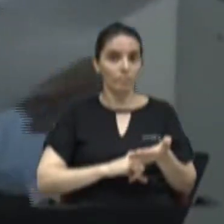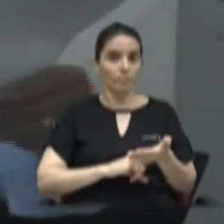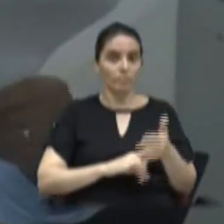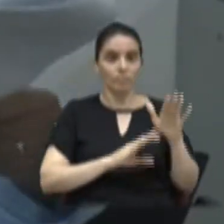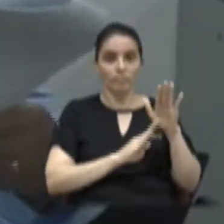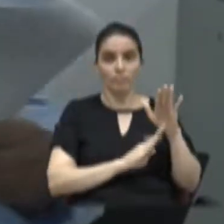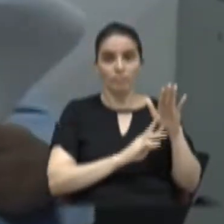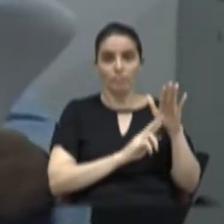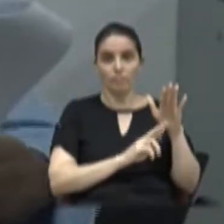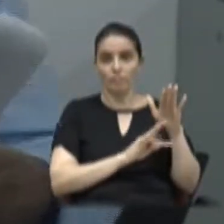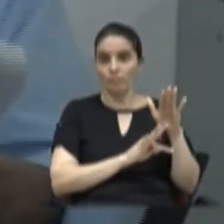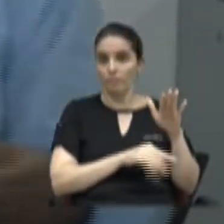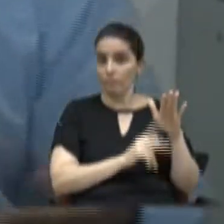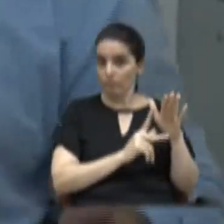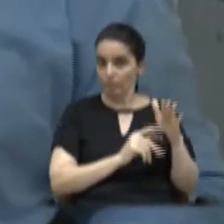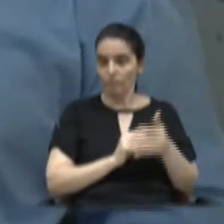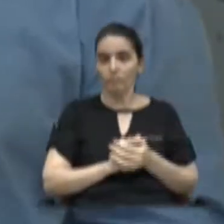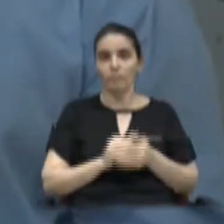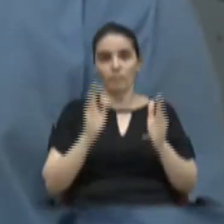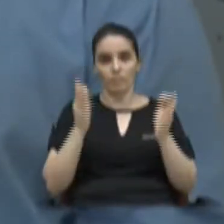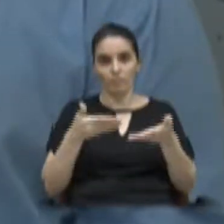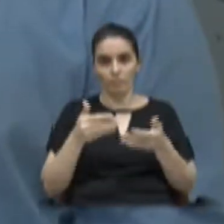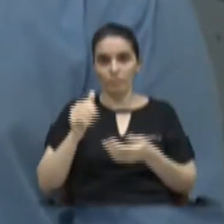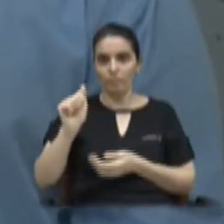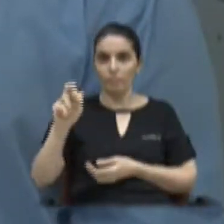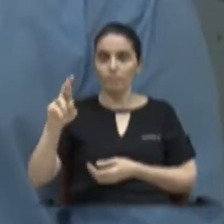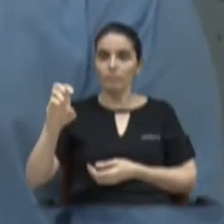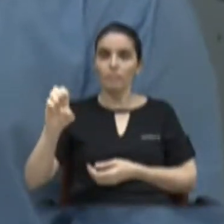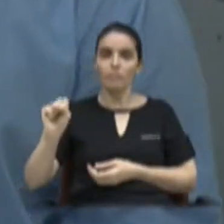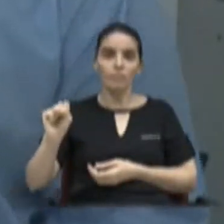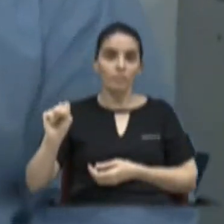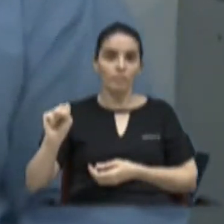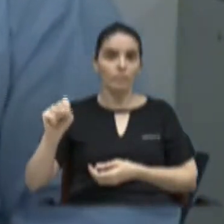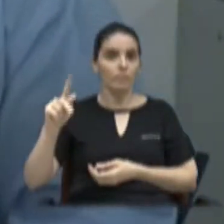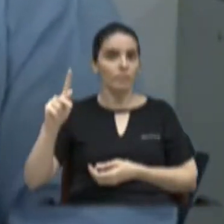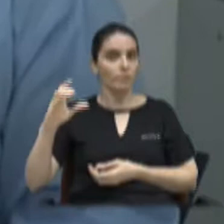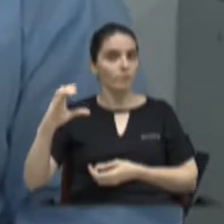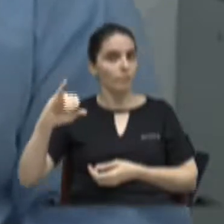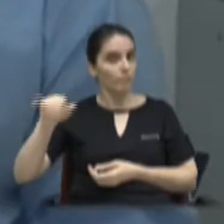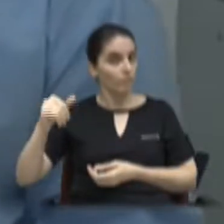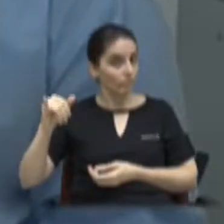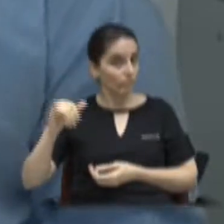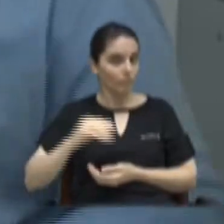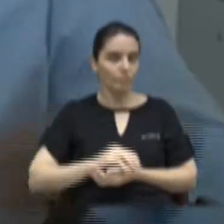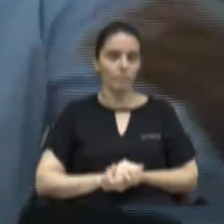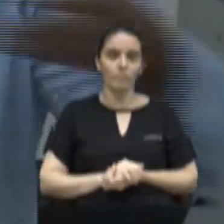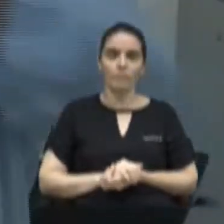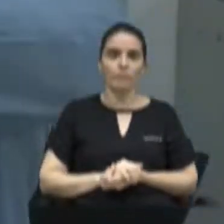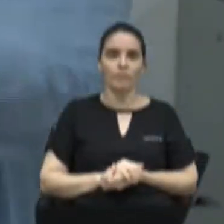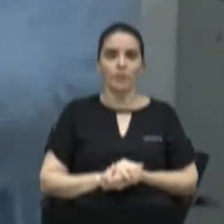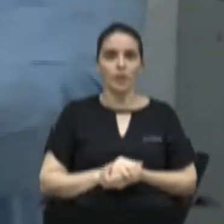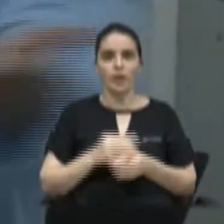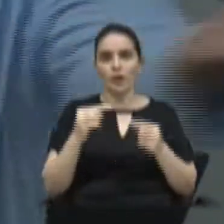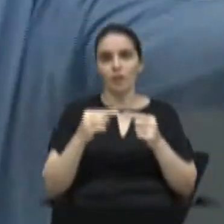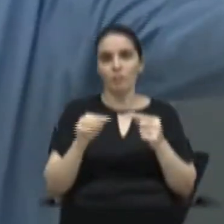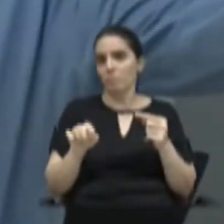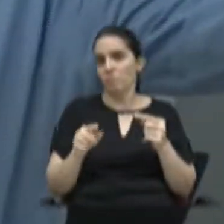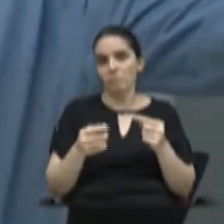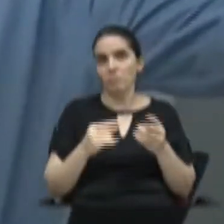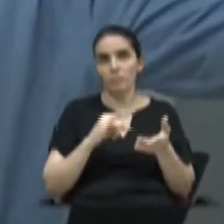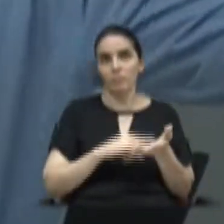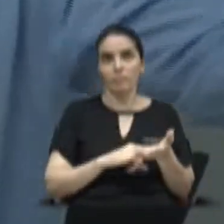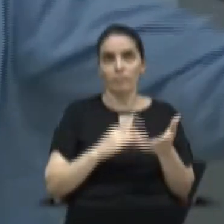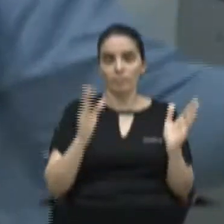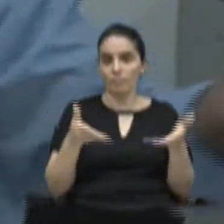Agora vamos para a resolução da Ares PCJ, para vocês verem que não está, tudo bem, mas é o contrato que está vigente hoje